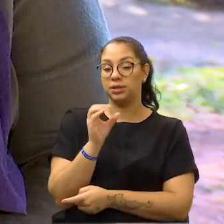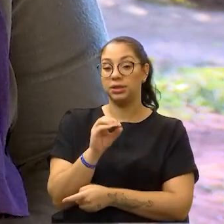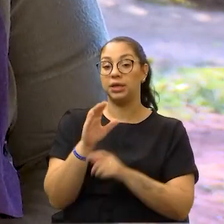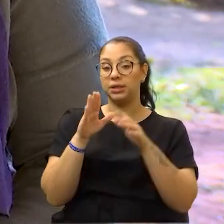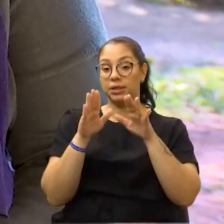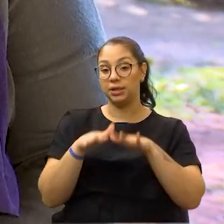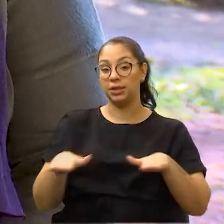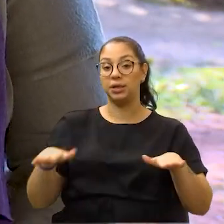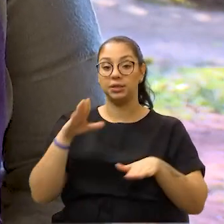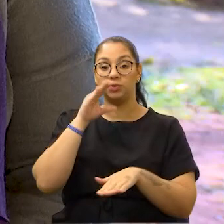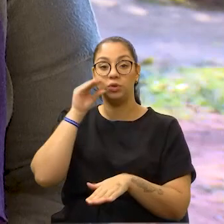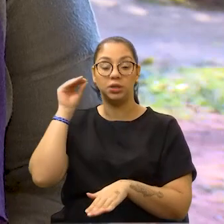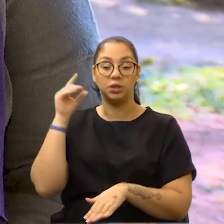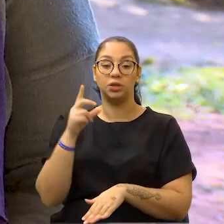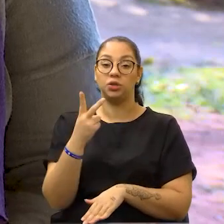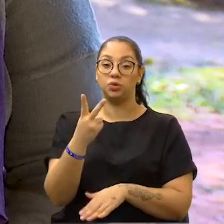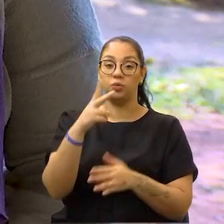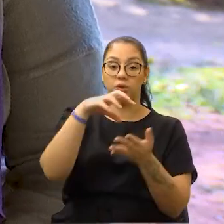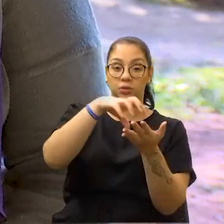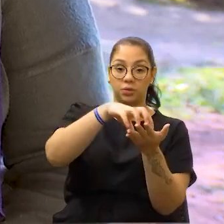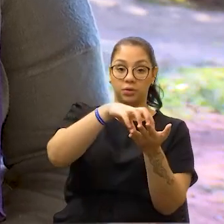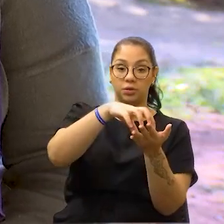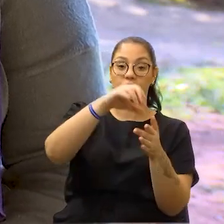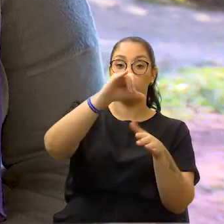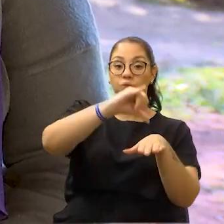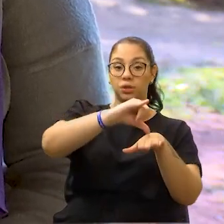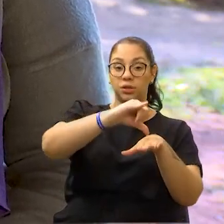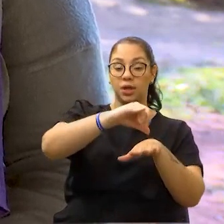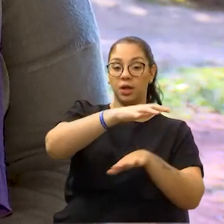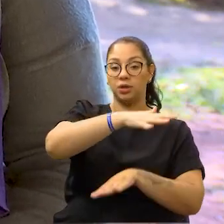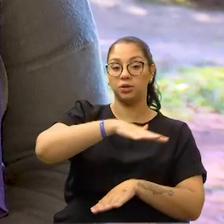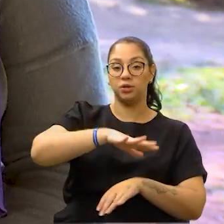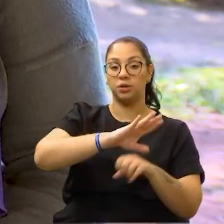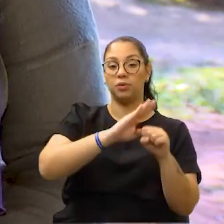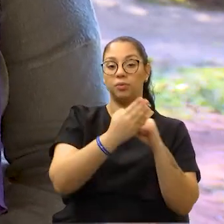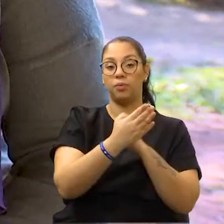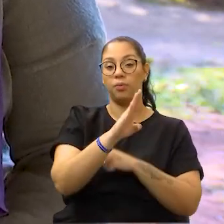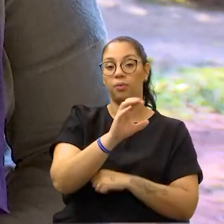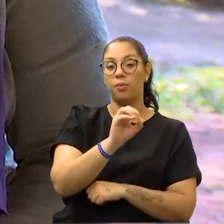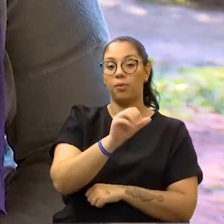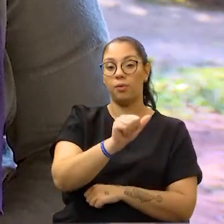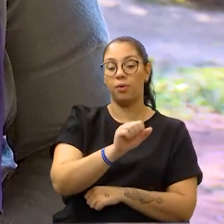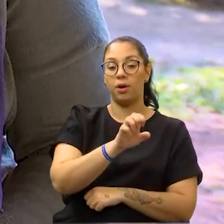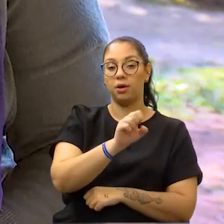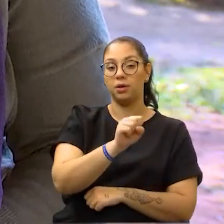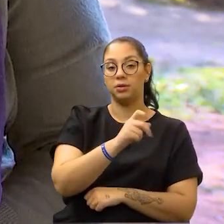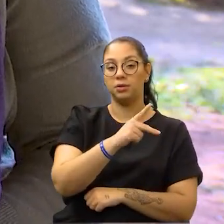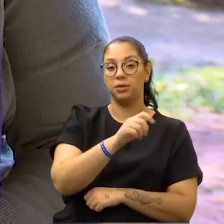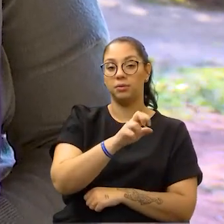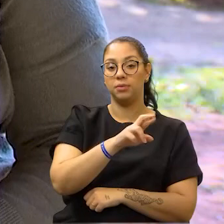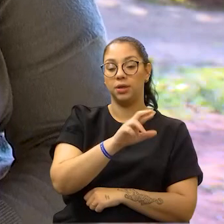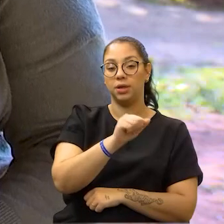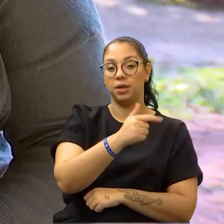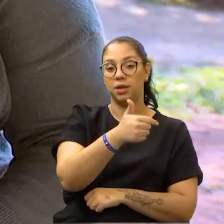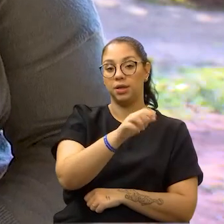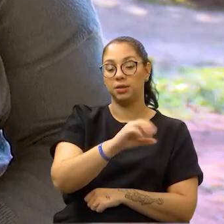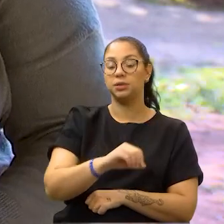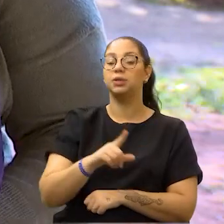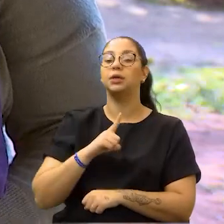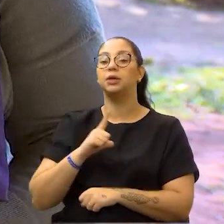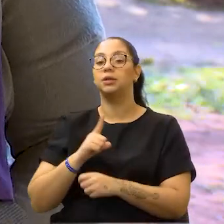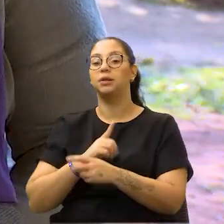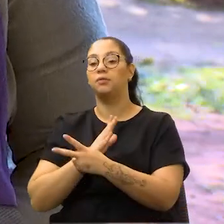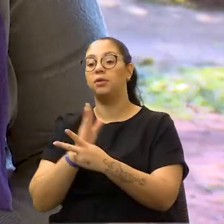hoje 360 crianças e adolescentes em 2 unidades, na sede, na região do Jardim Boa Esperança, aqui em